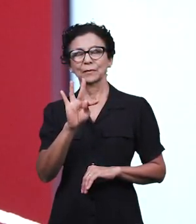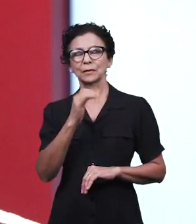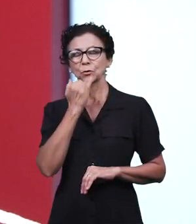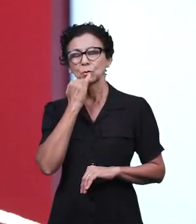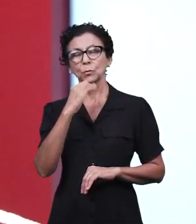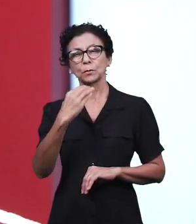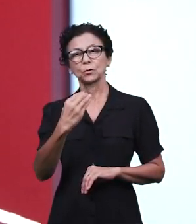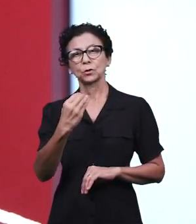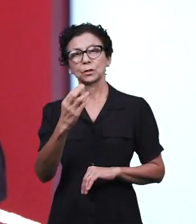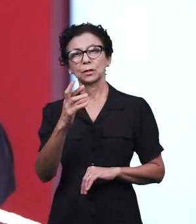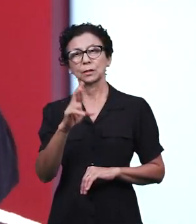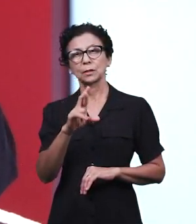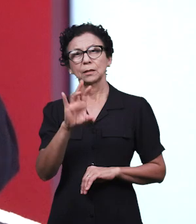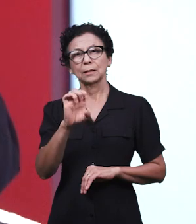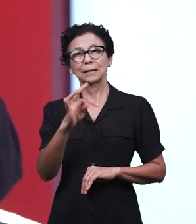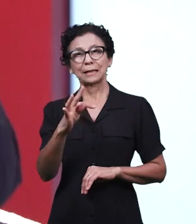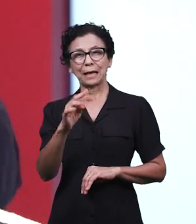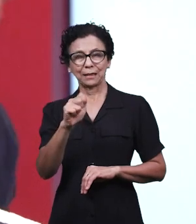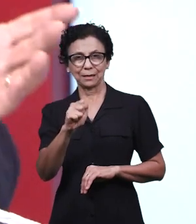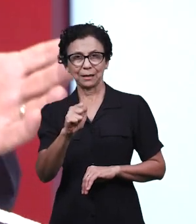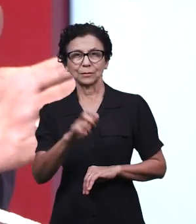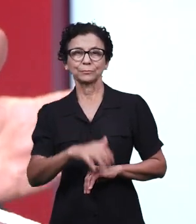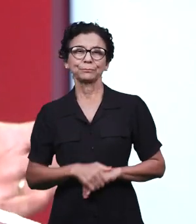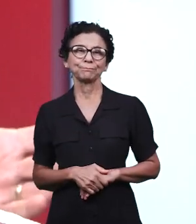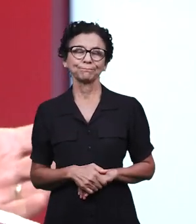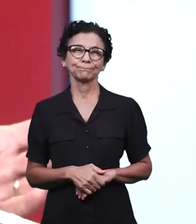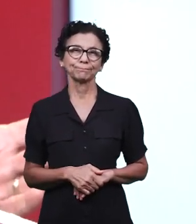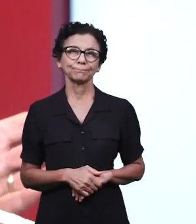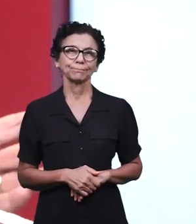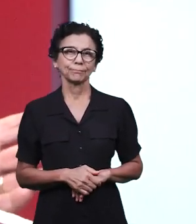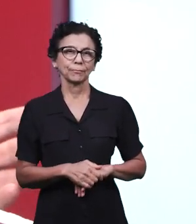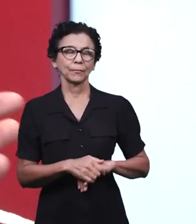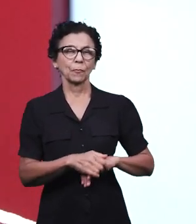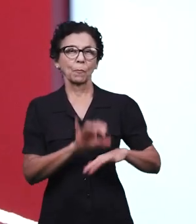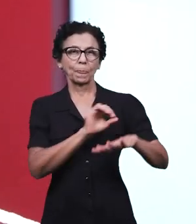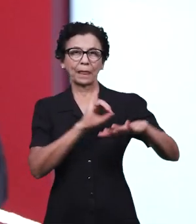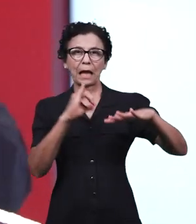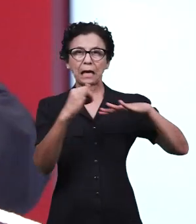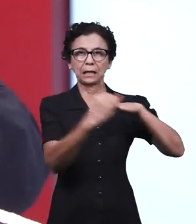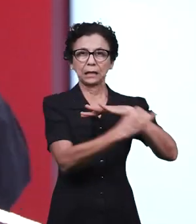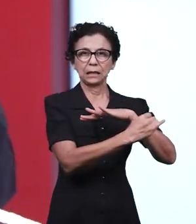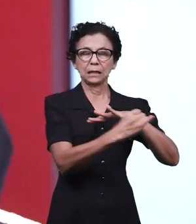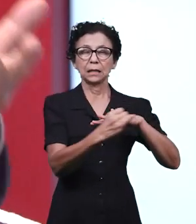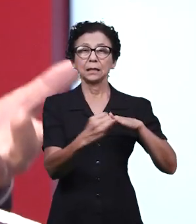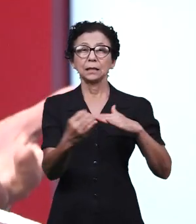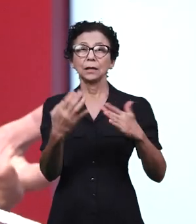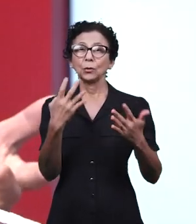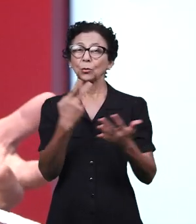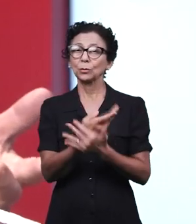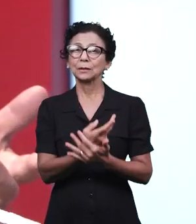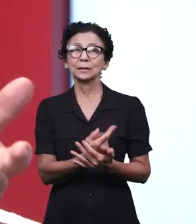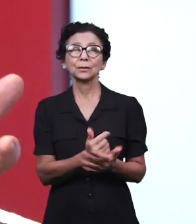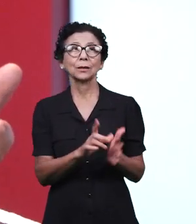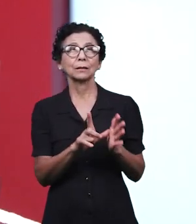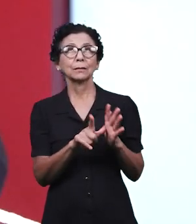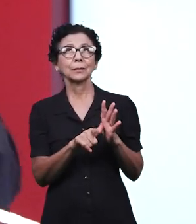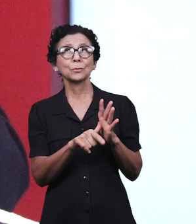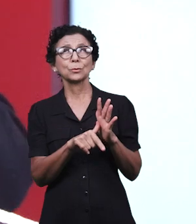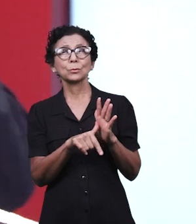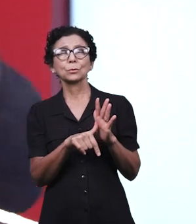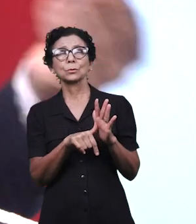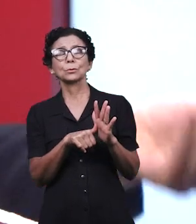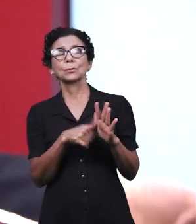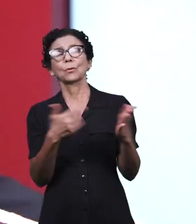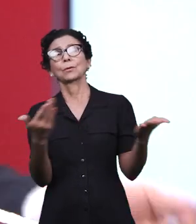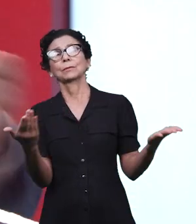intenso, poderia causar muitos danos à tripulação. Não é? Eles não tinham os mecanismos de hoje